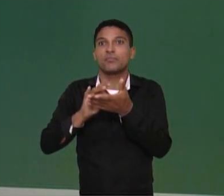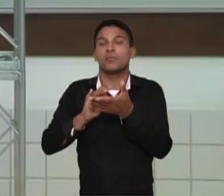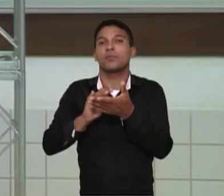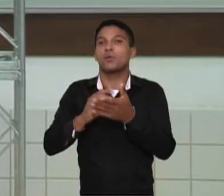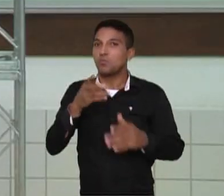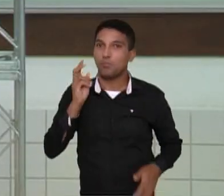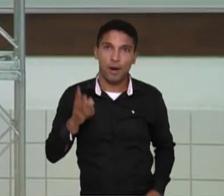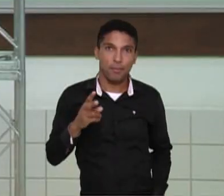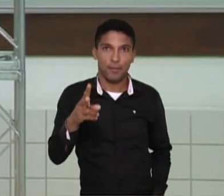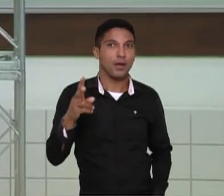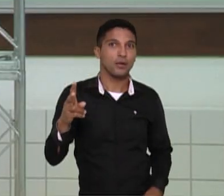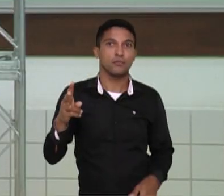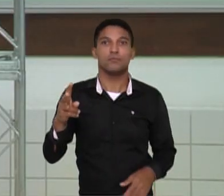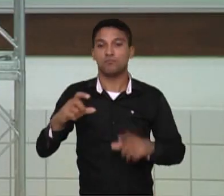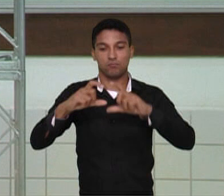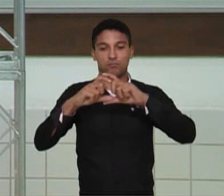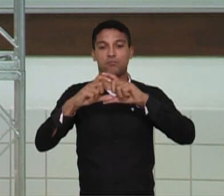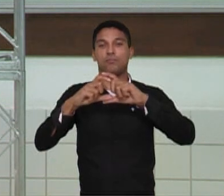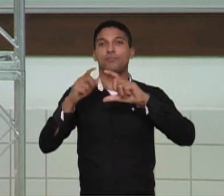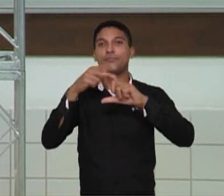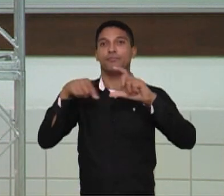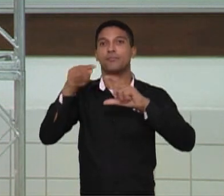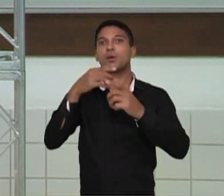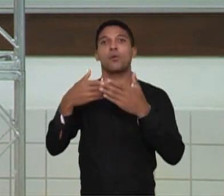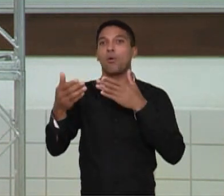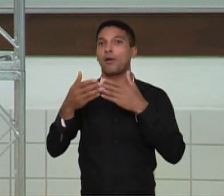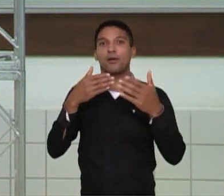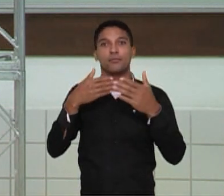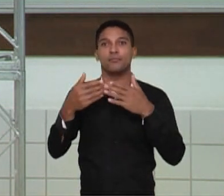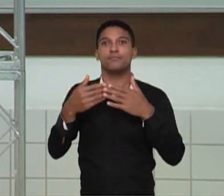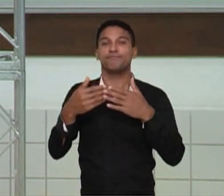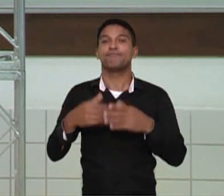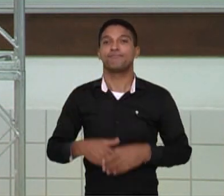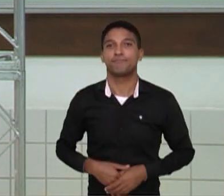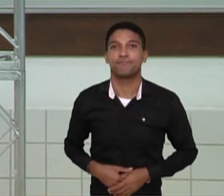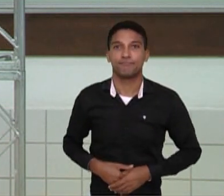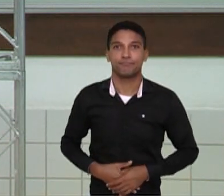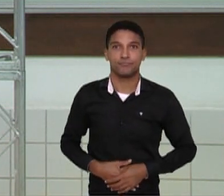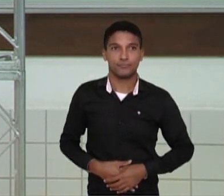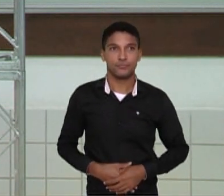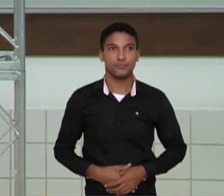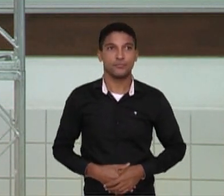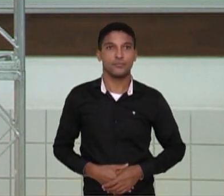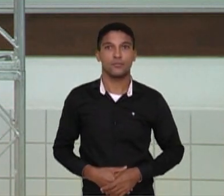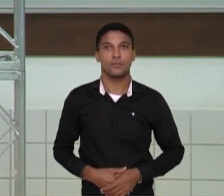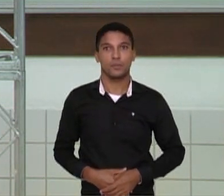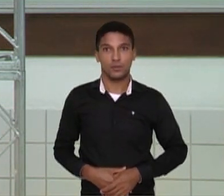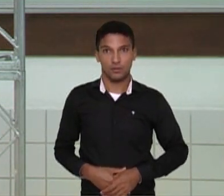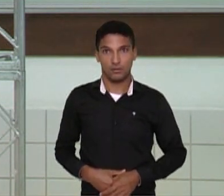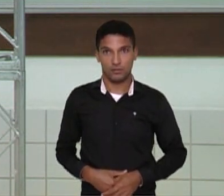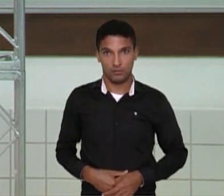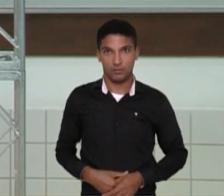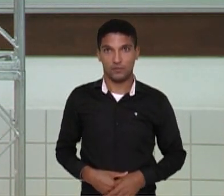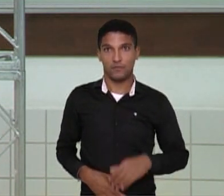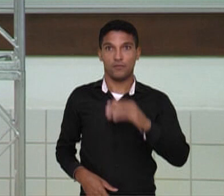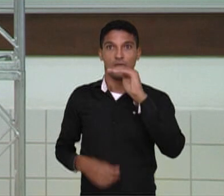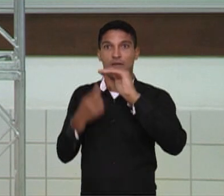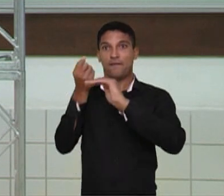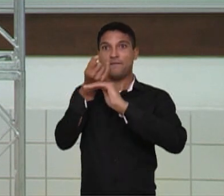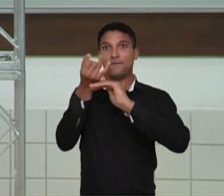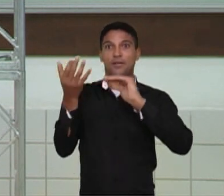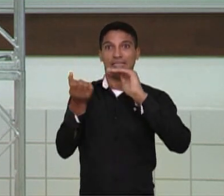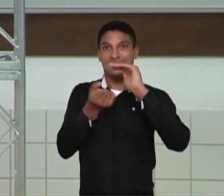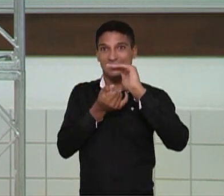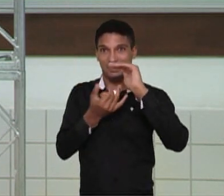obtido de uma divisão, eu não consigo determinar uma fração que gere exatamente